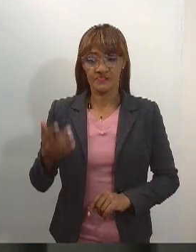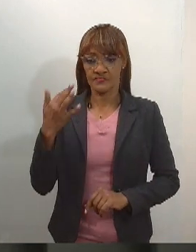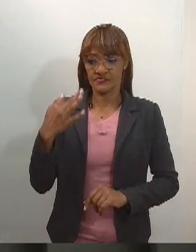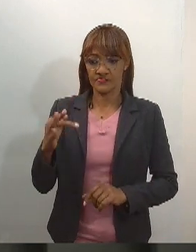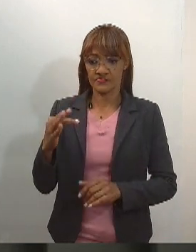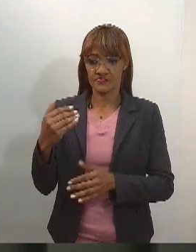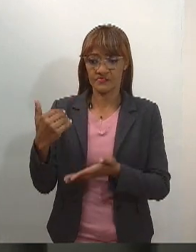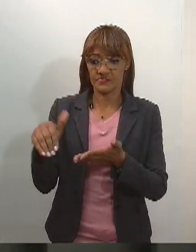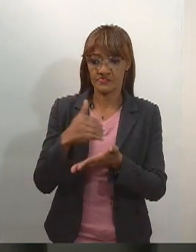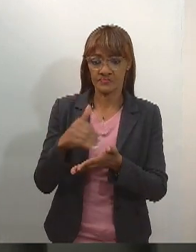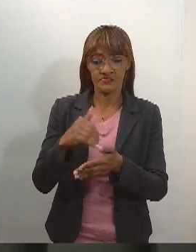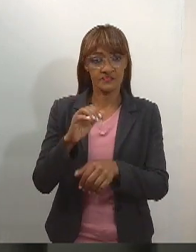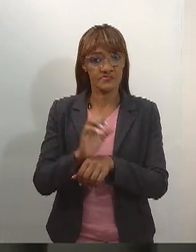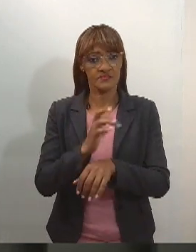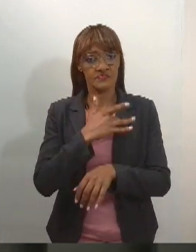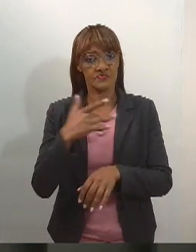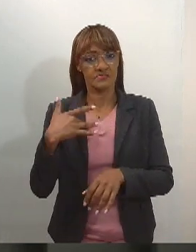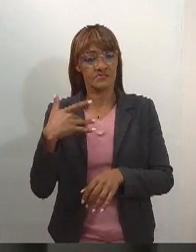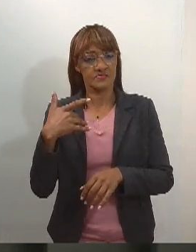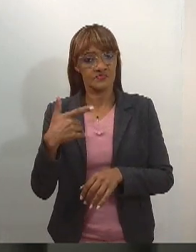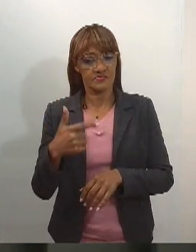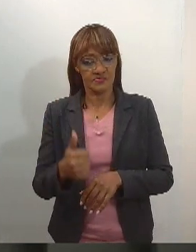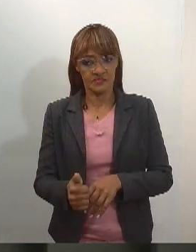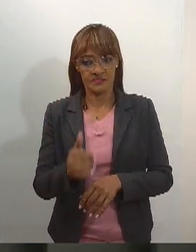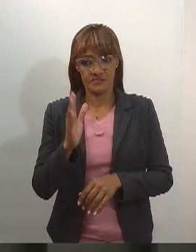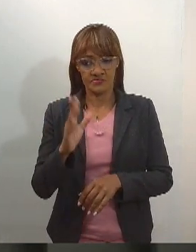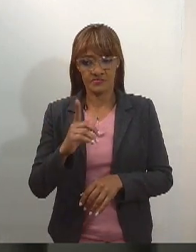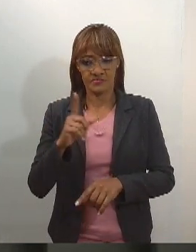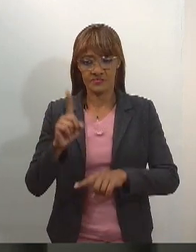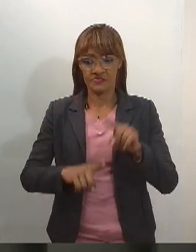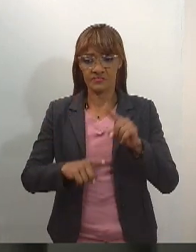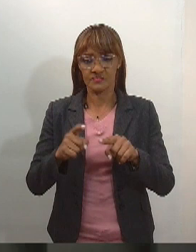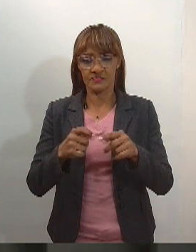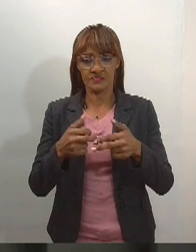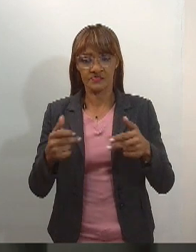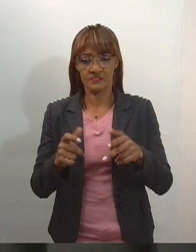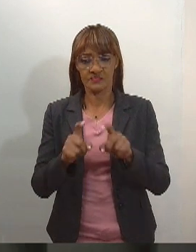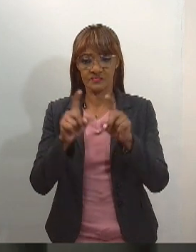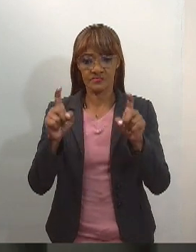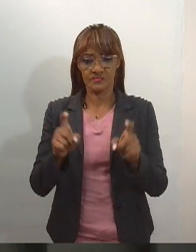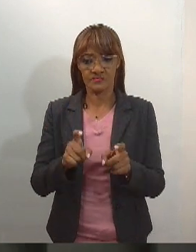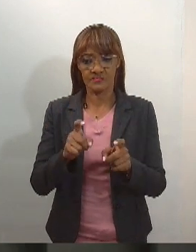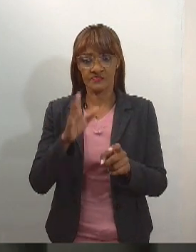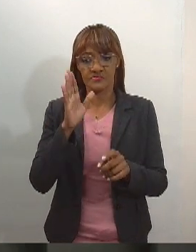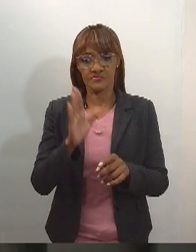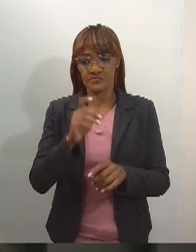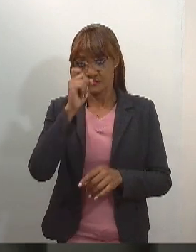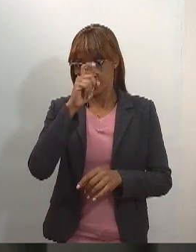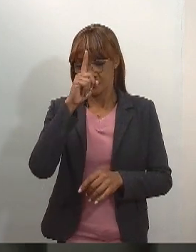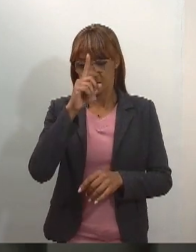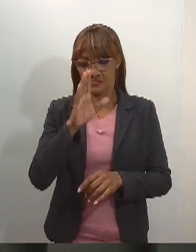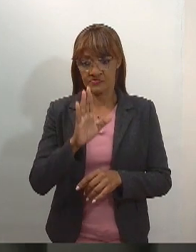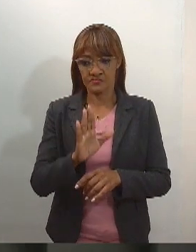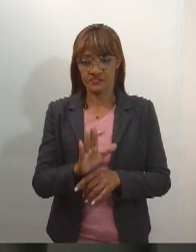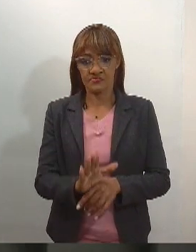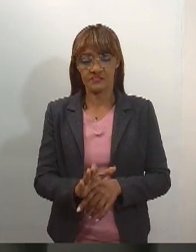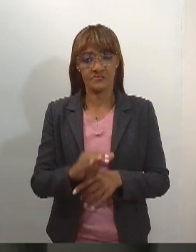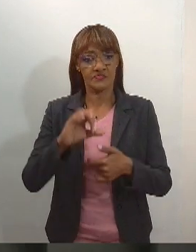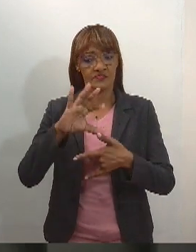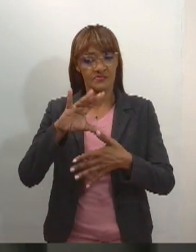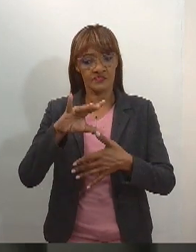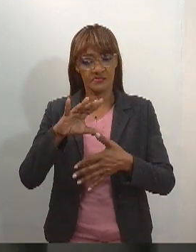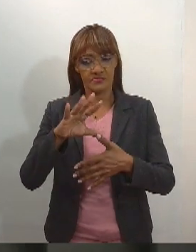de Saúde está instalando equipamentos de radiografia digital para os hospitais regionais de Nossa Senhora da Glória,